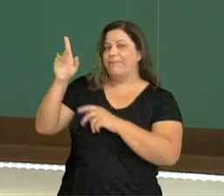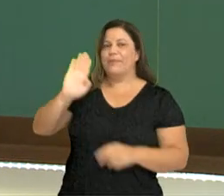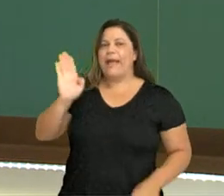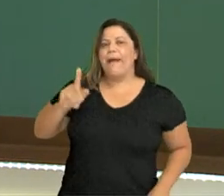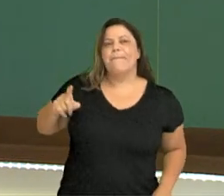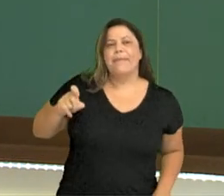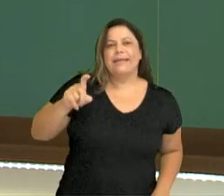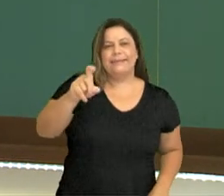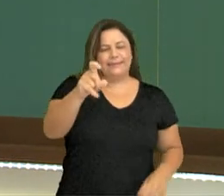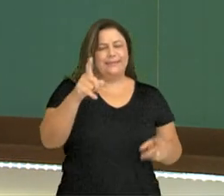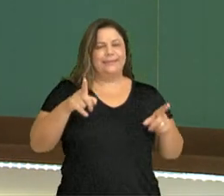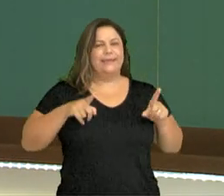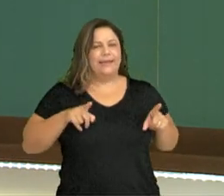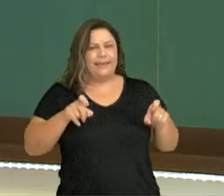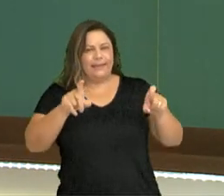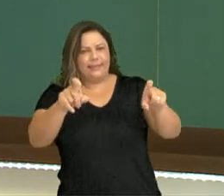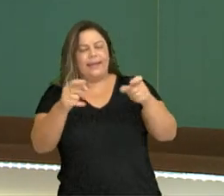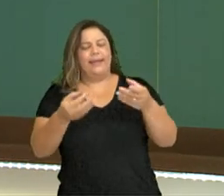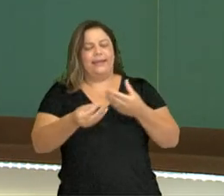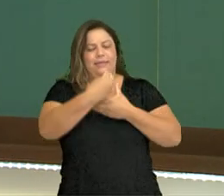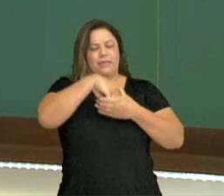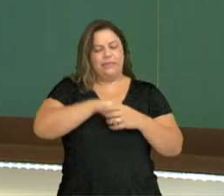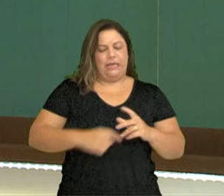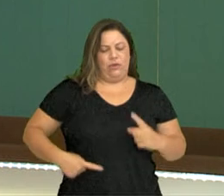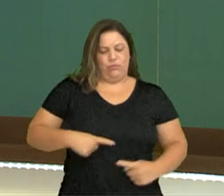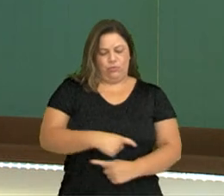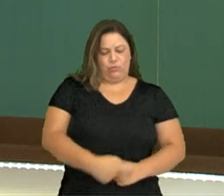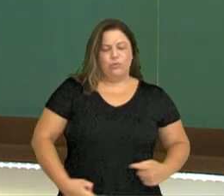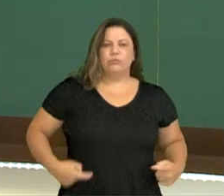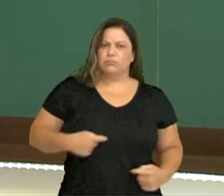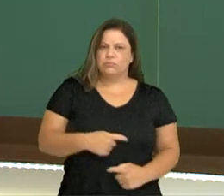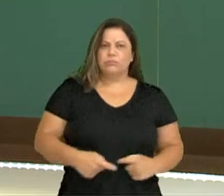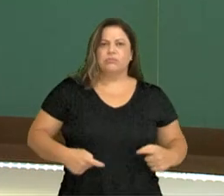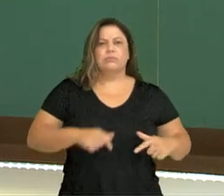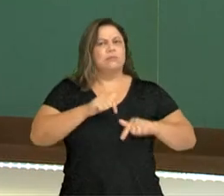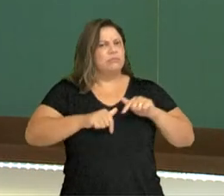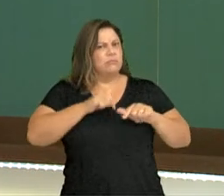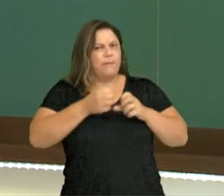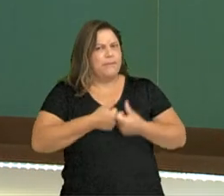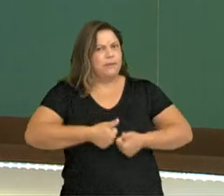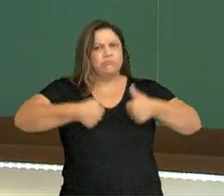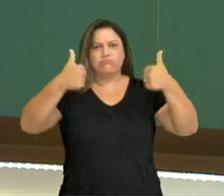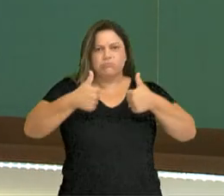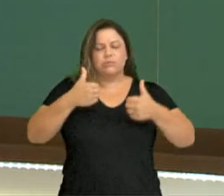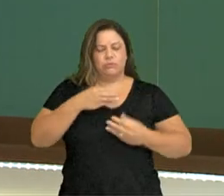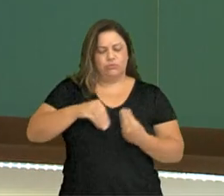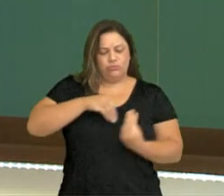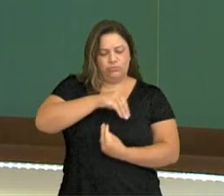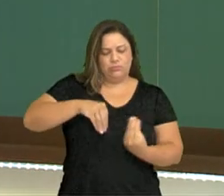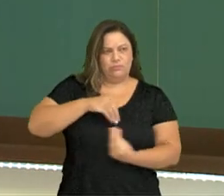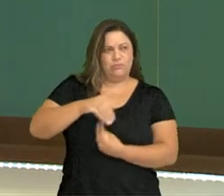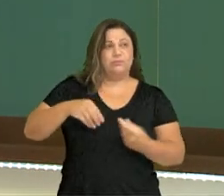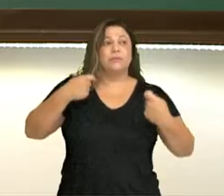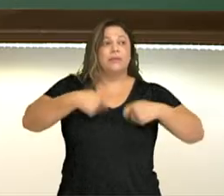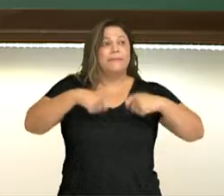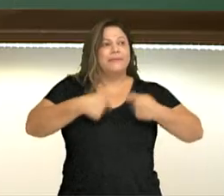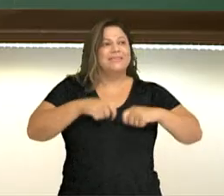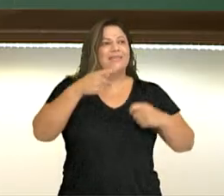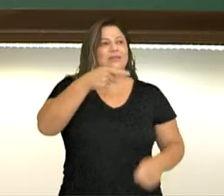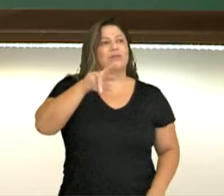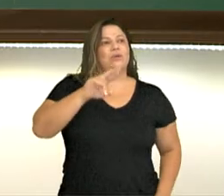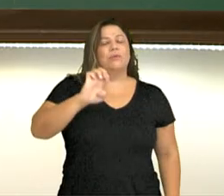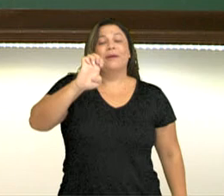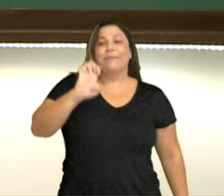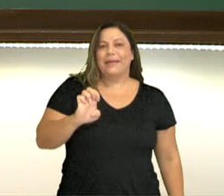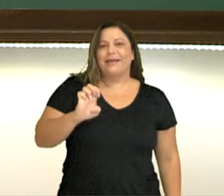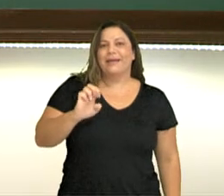dentro do intestino, e para que elas funcionem muito bem, elas necessitam dos prebióticos. Mas o que, que são